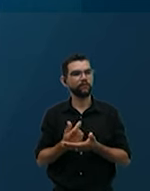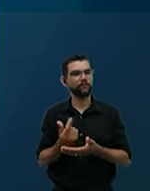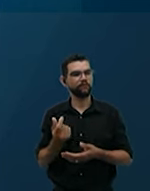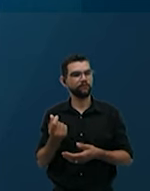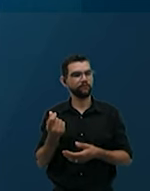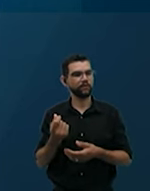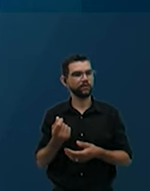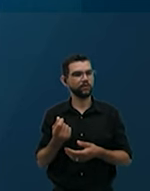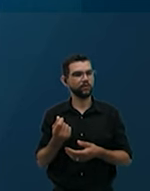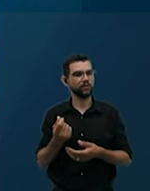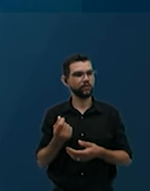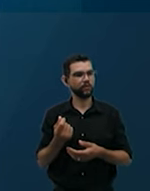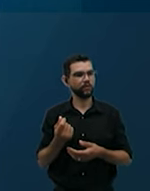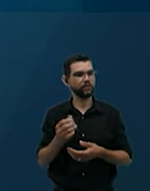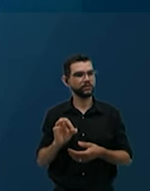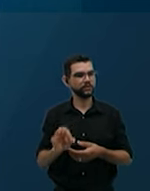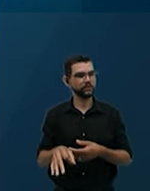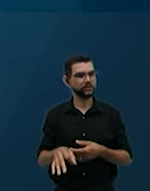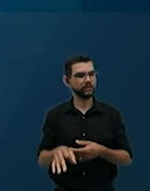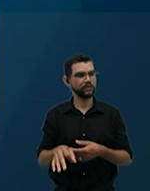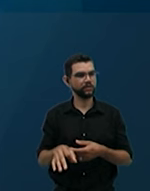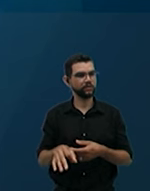indenização